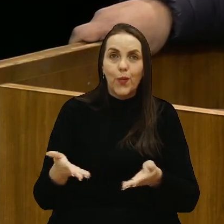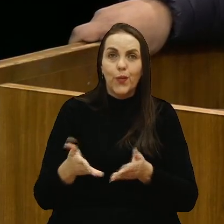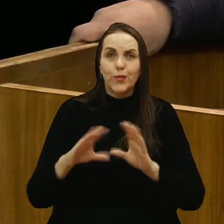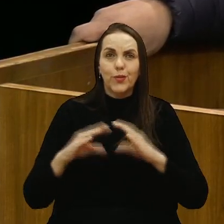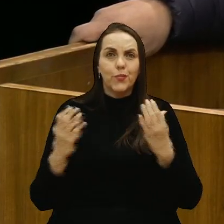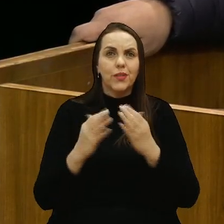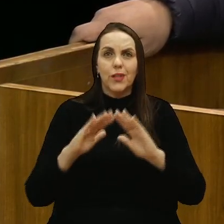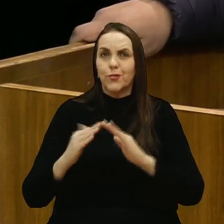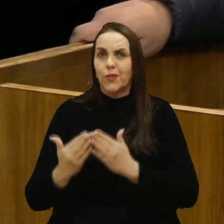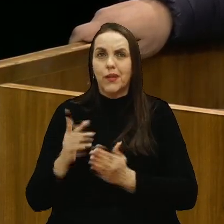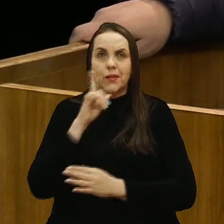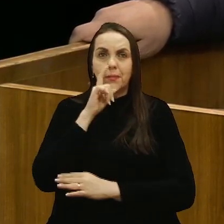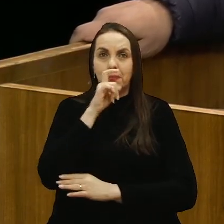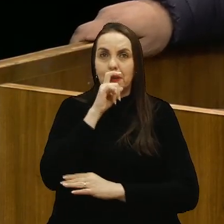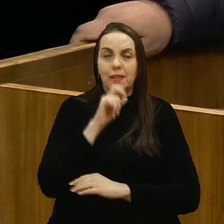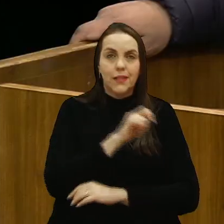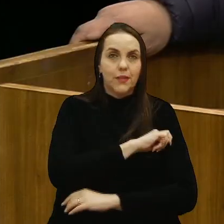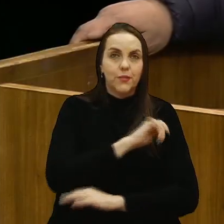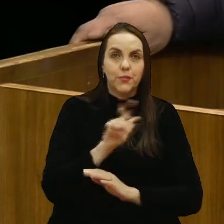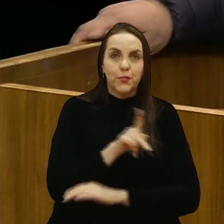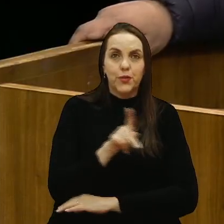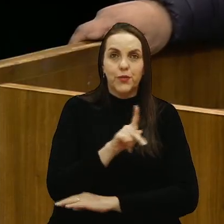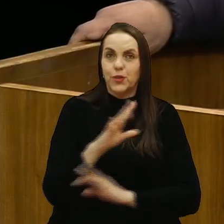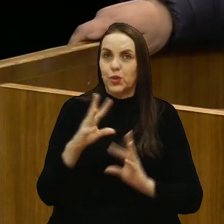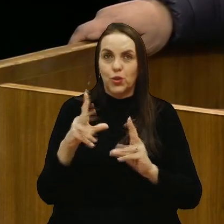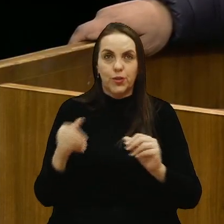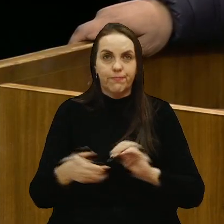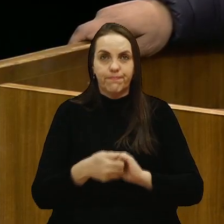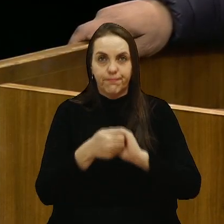professores. Nesse final de semana, nós tivemos uma